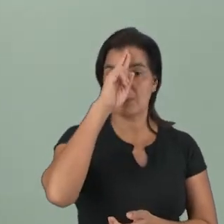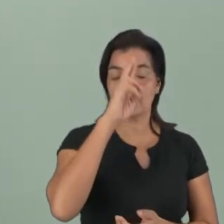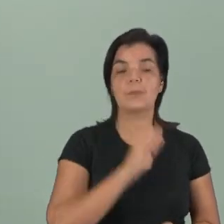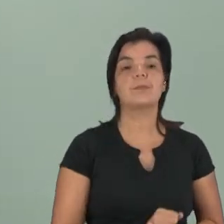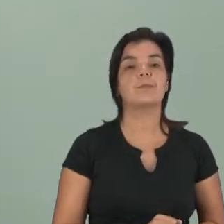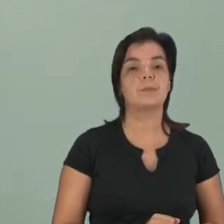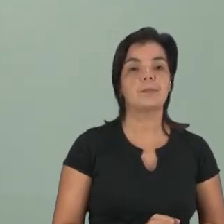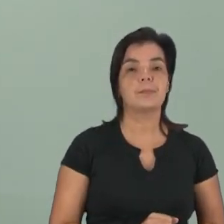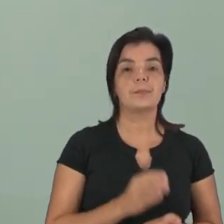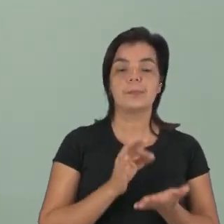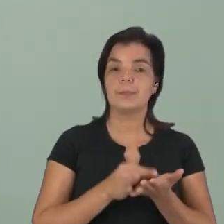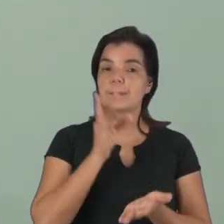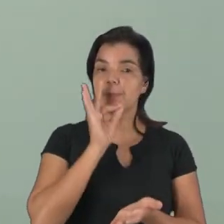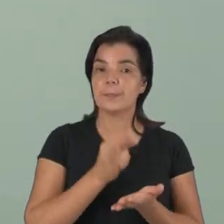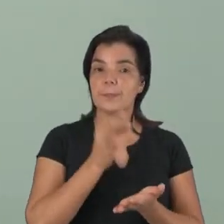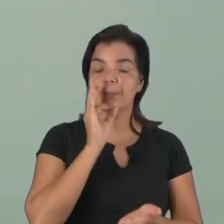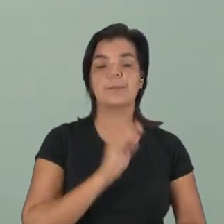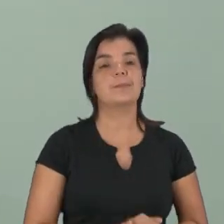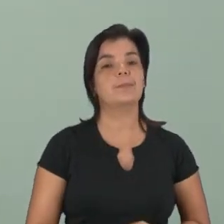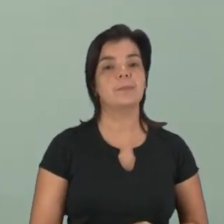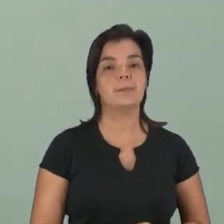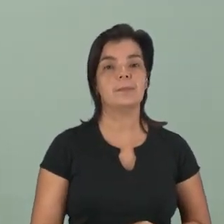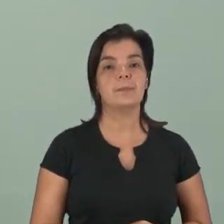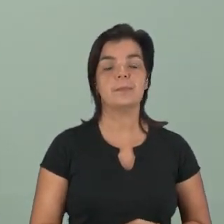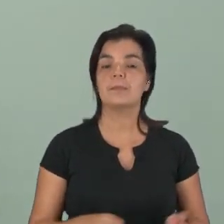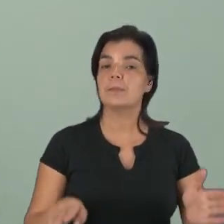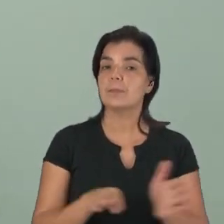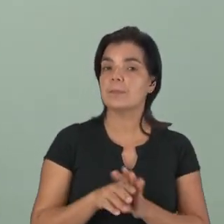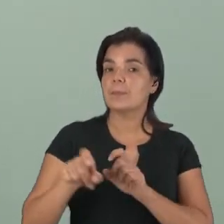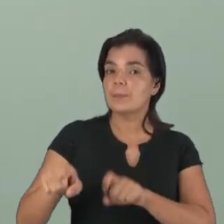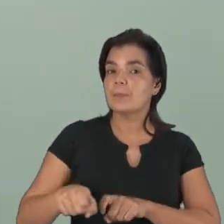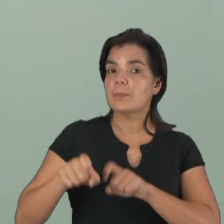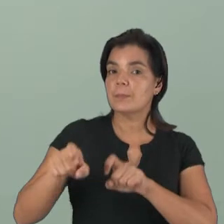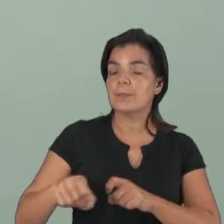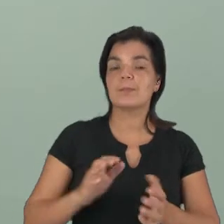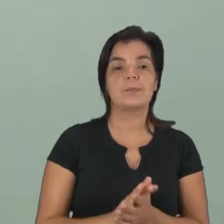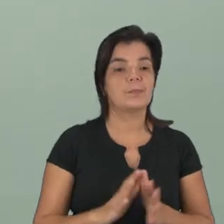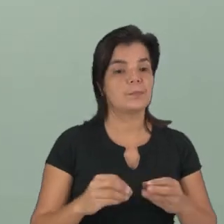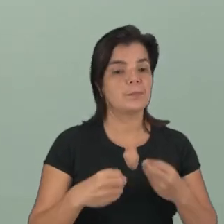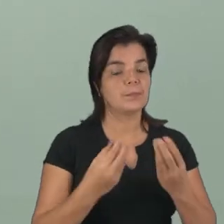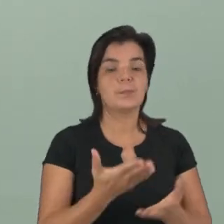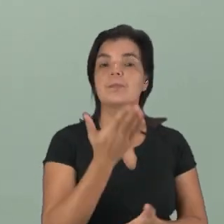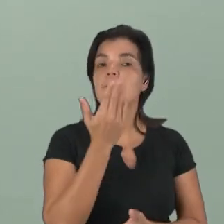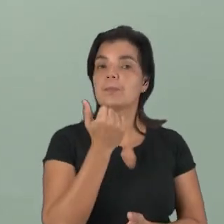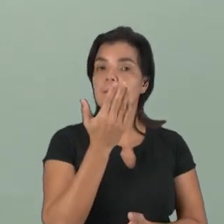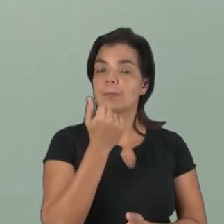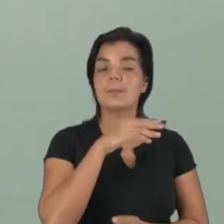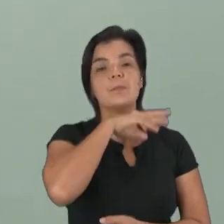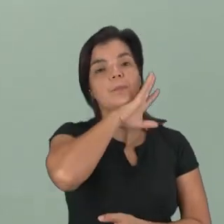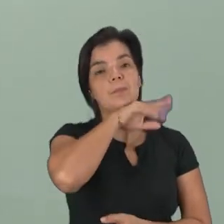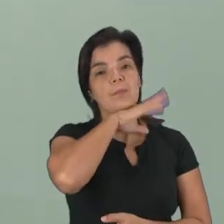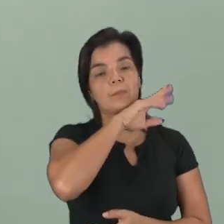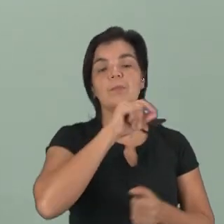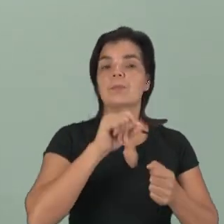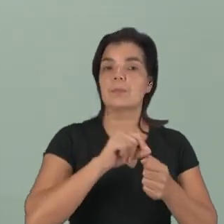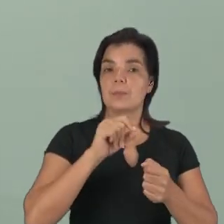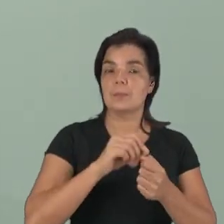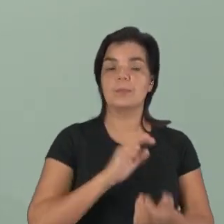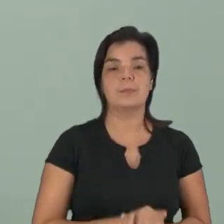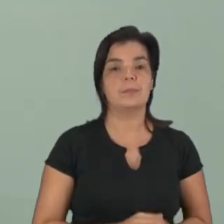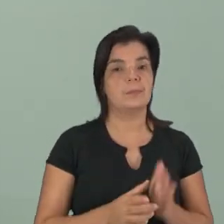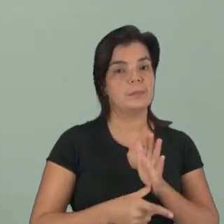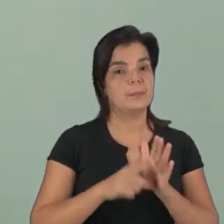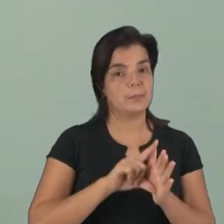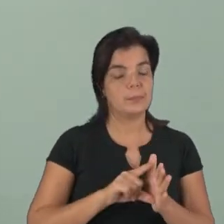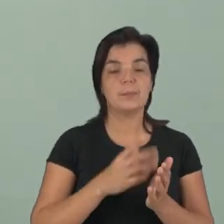do almoço João tomou o café da manhã O João chegou na fazenda alimentou os animais Isso foi o que ele fez